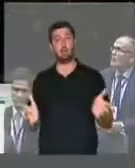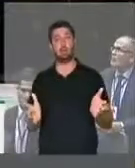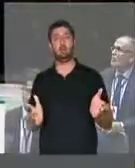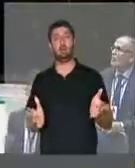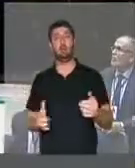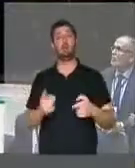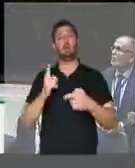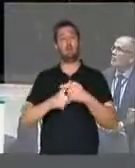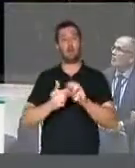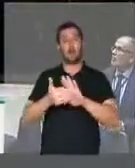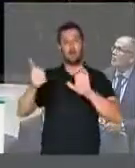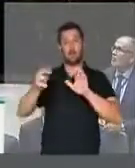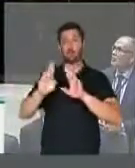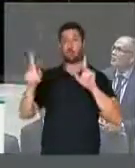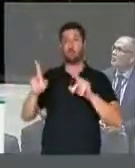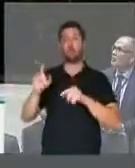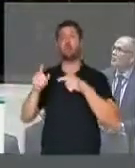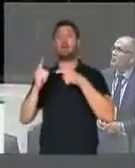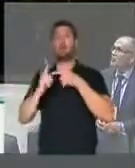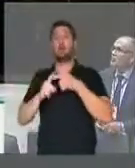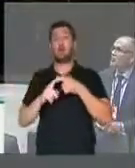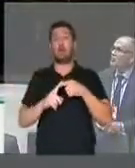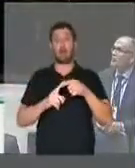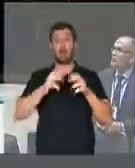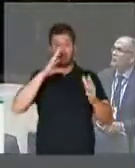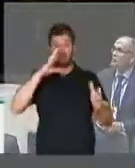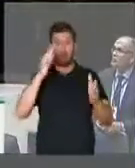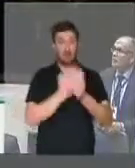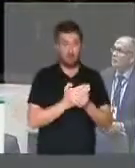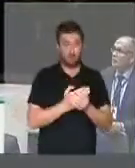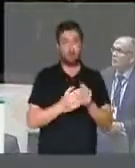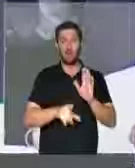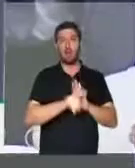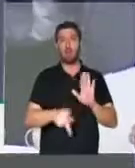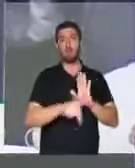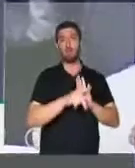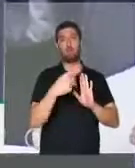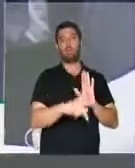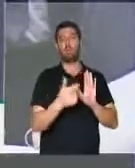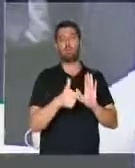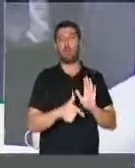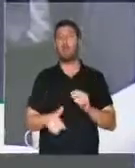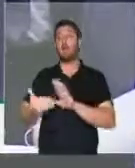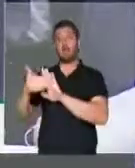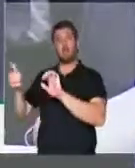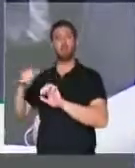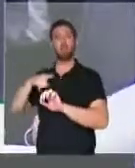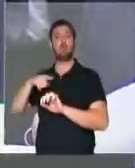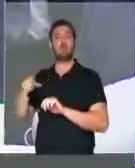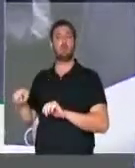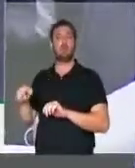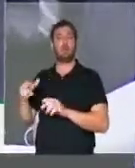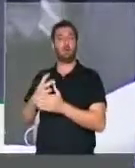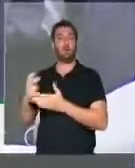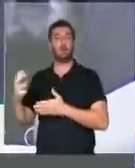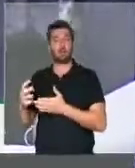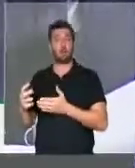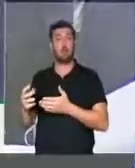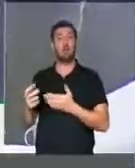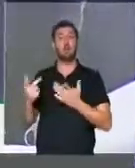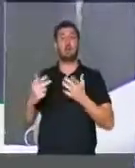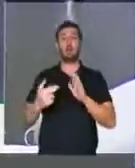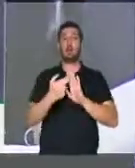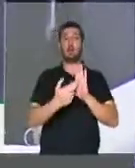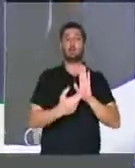diferente do impeachment a denúncia não tem lei própria o impeachment tem então a base do regimento é a base